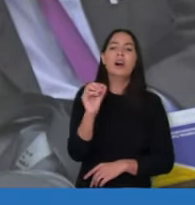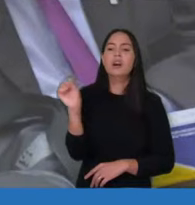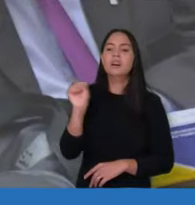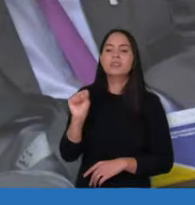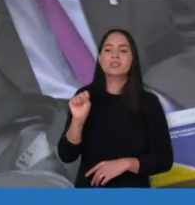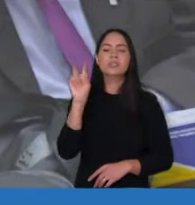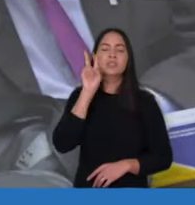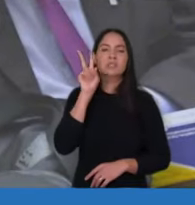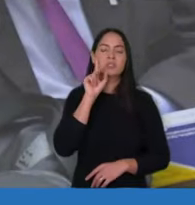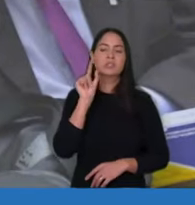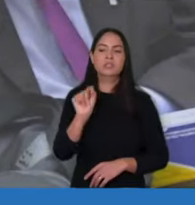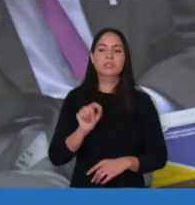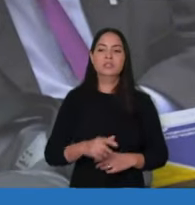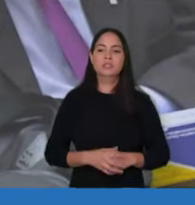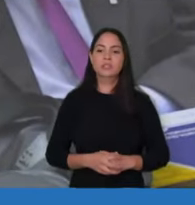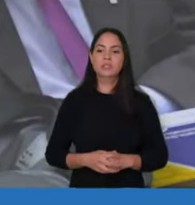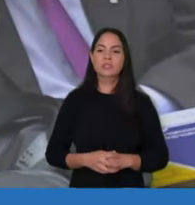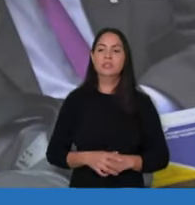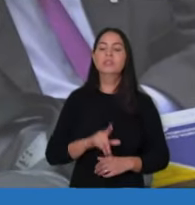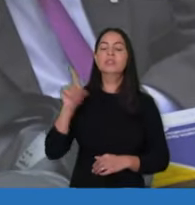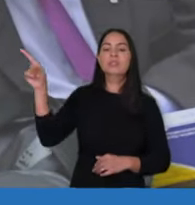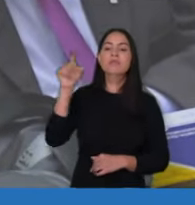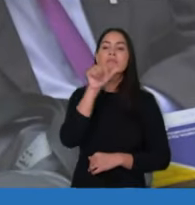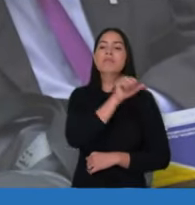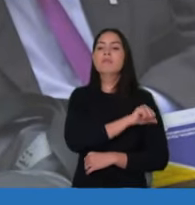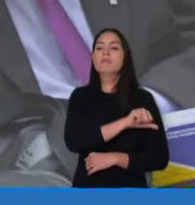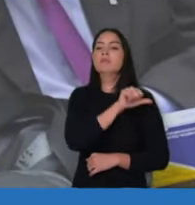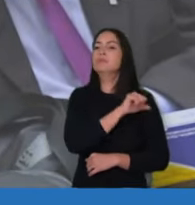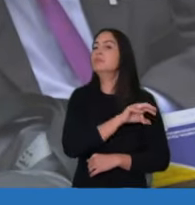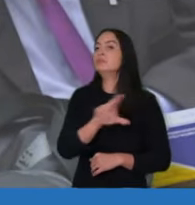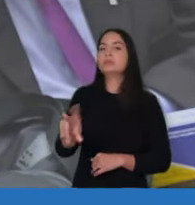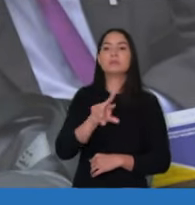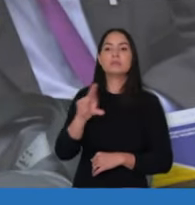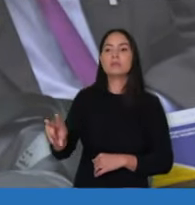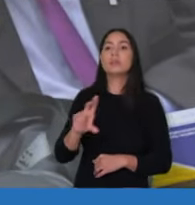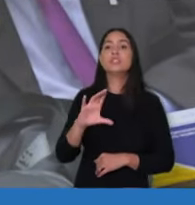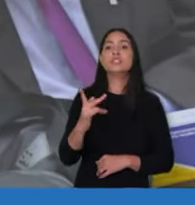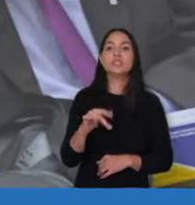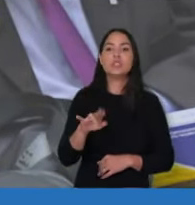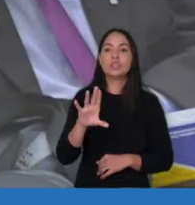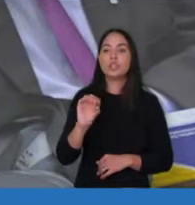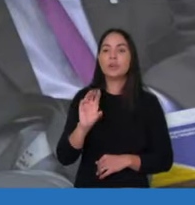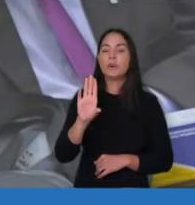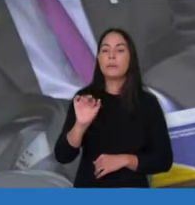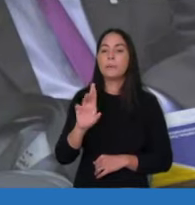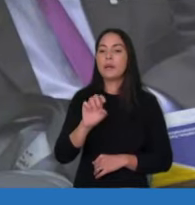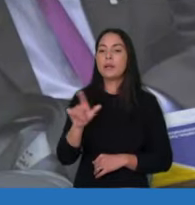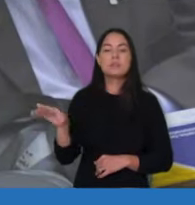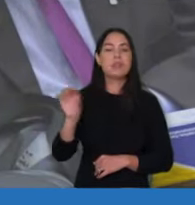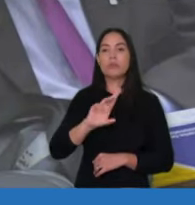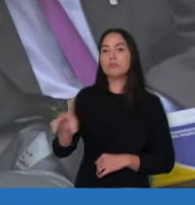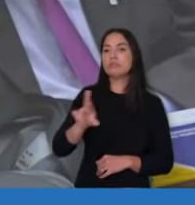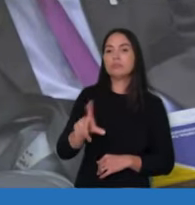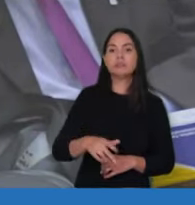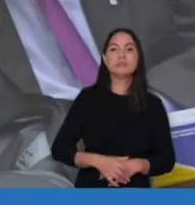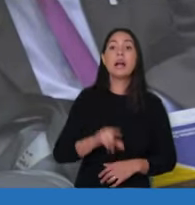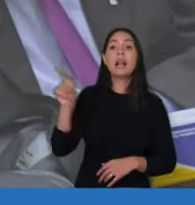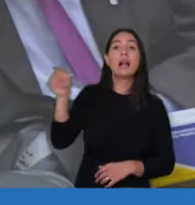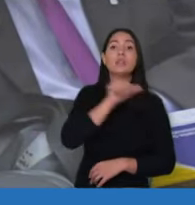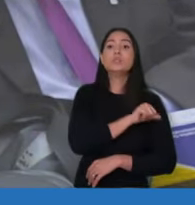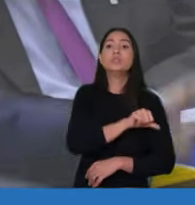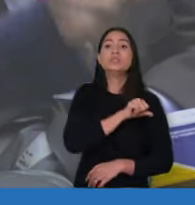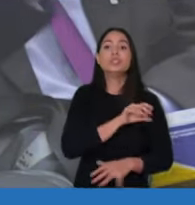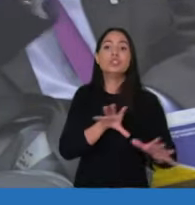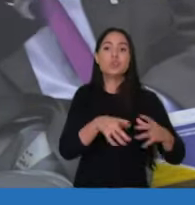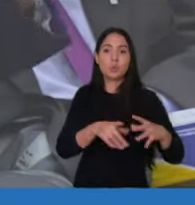dizer assim: o Rio de Janeiro não é Chiquinho Brasão. O Rio de Janeiro não é só milícia.